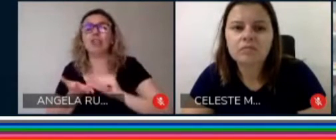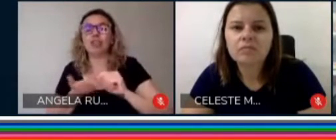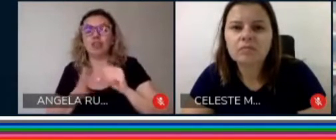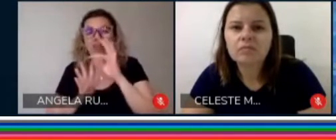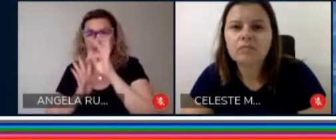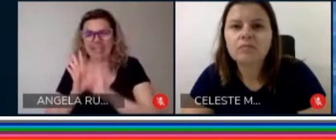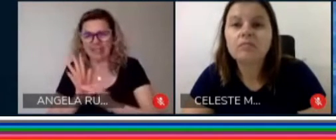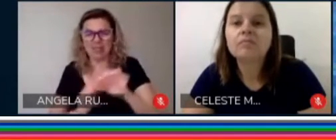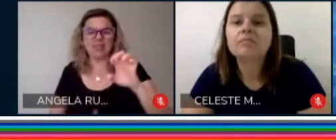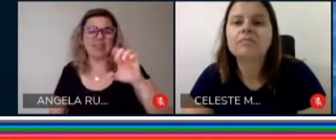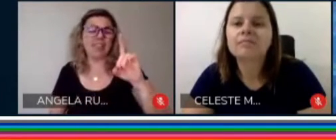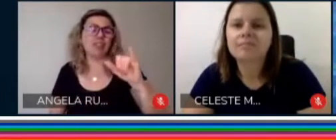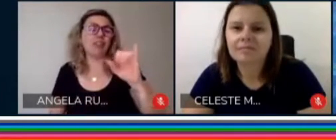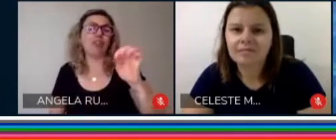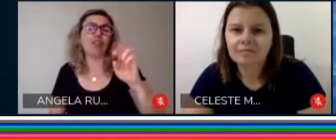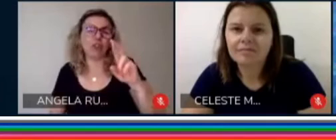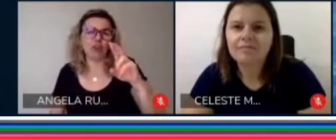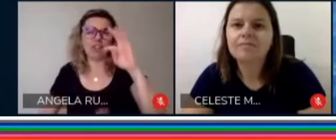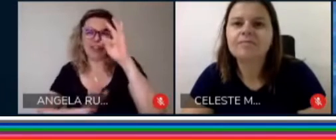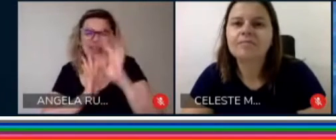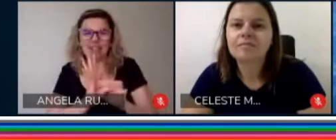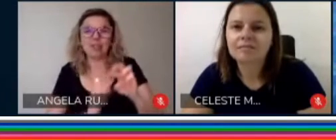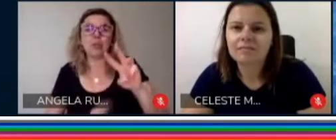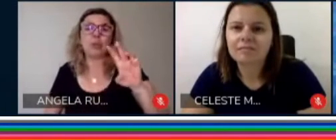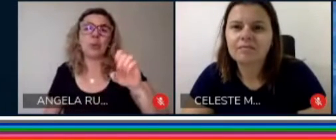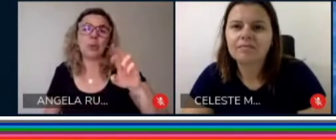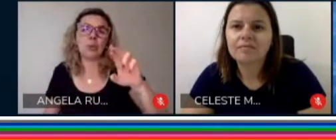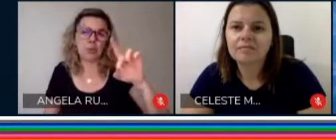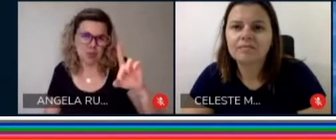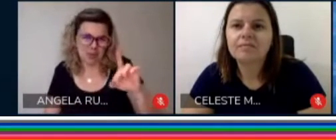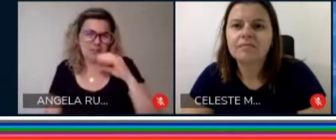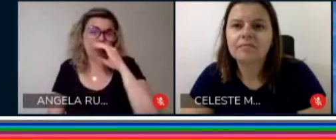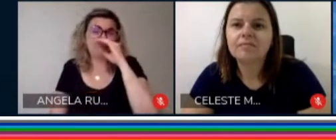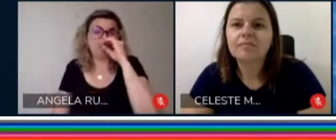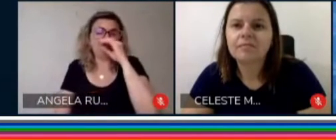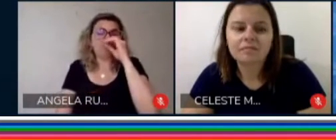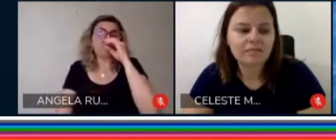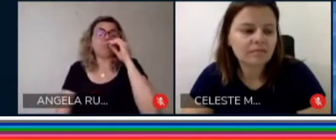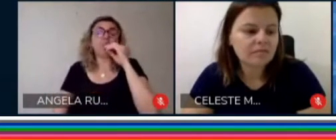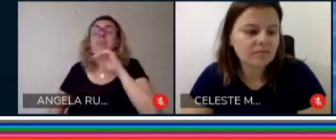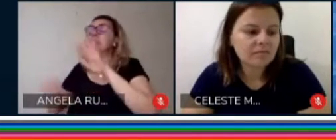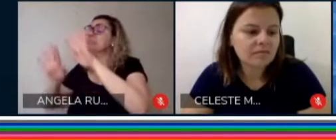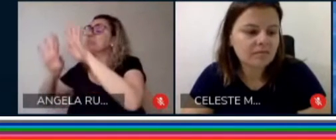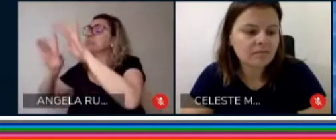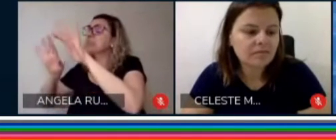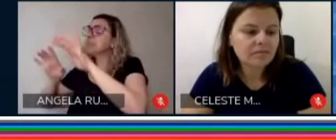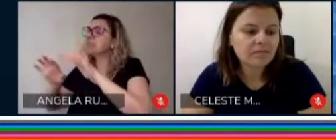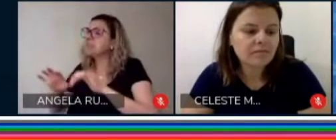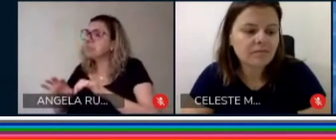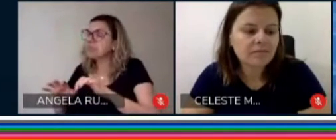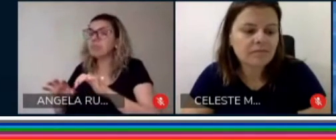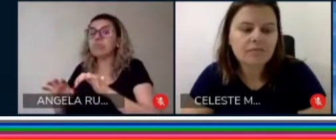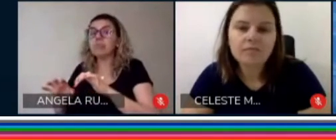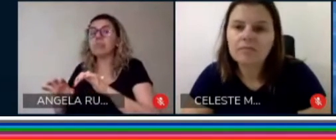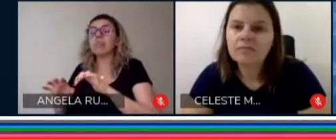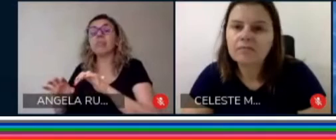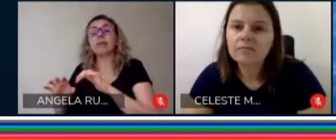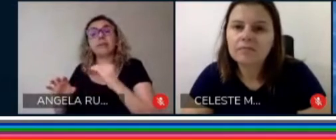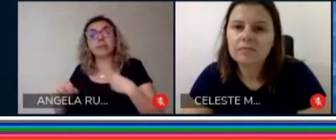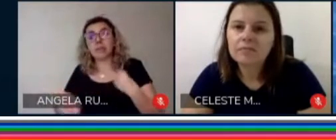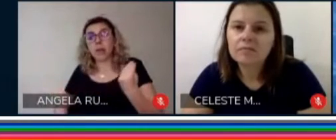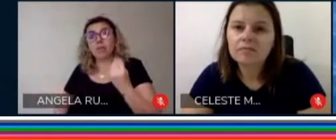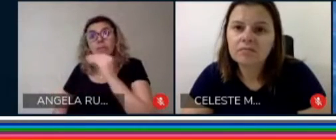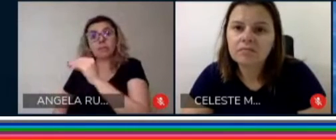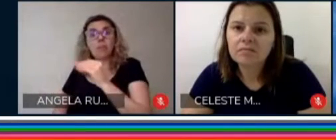Editor de texto. Editor, perdão. Do meu editor de texto, eu estou escrevendo, coloco dentro do meu editor de texto